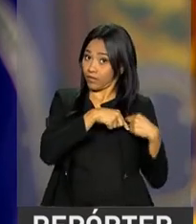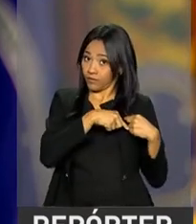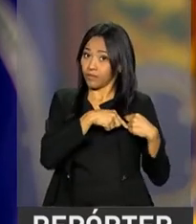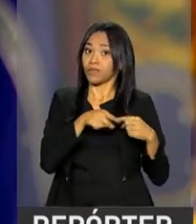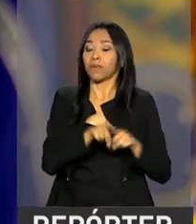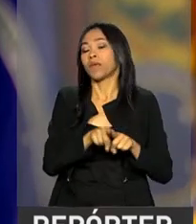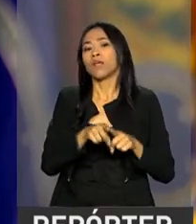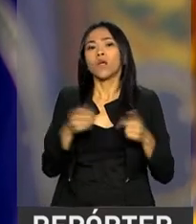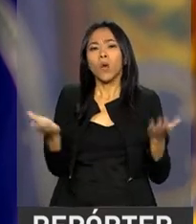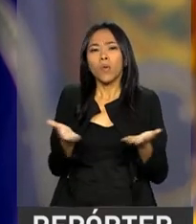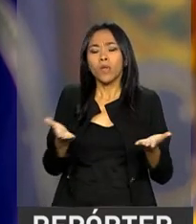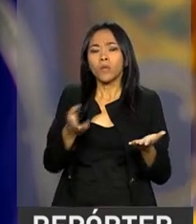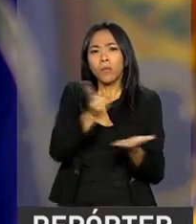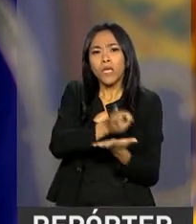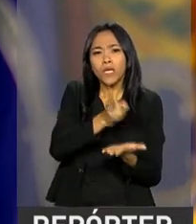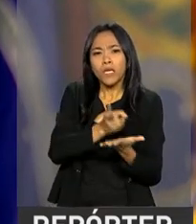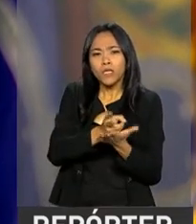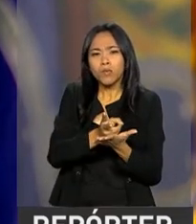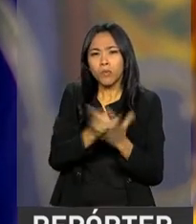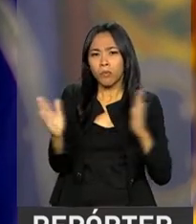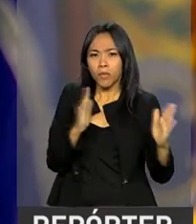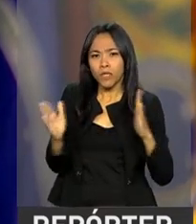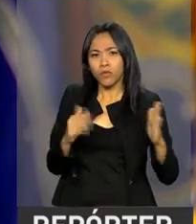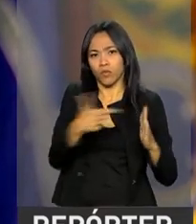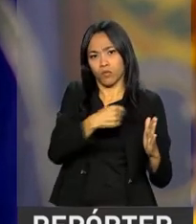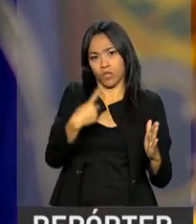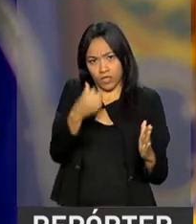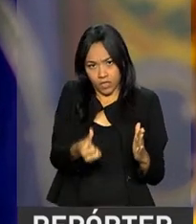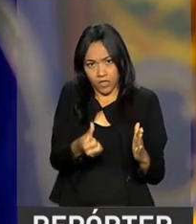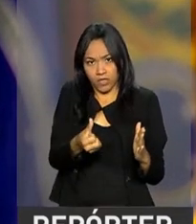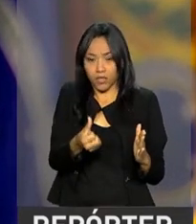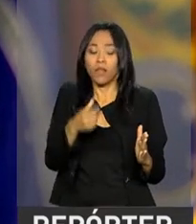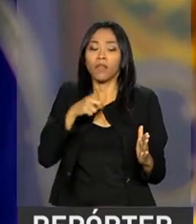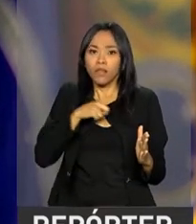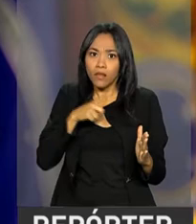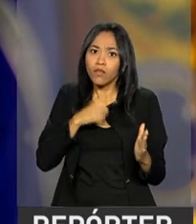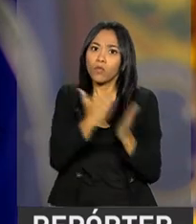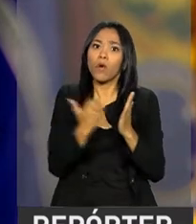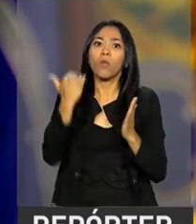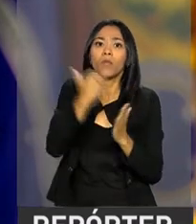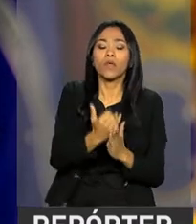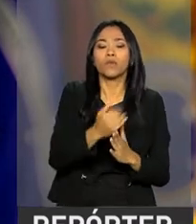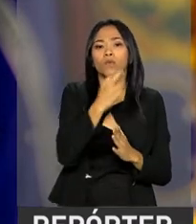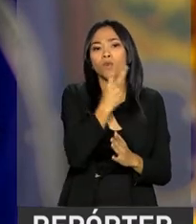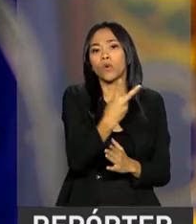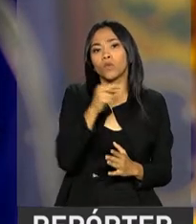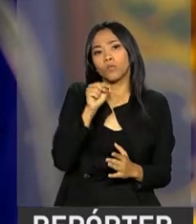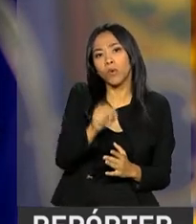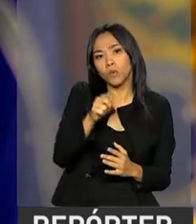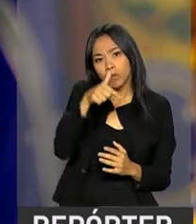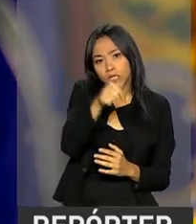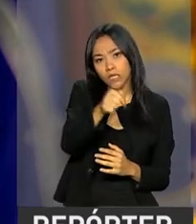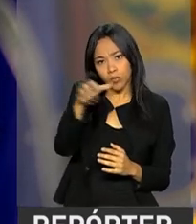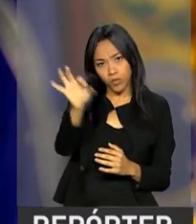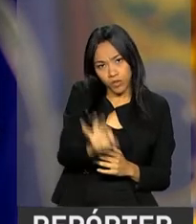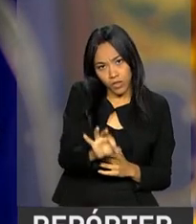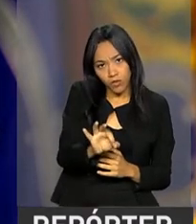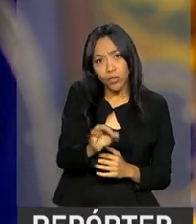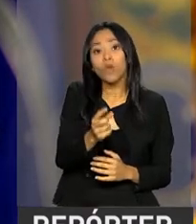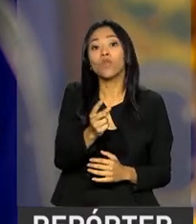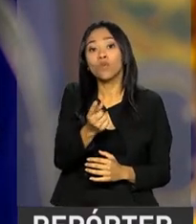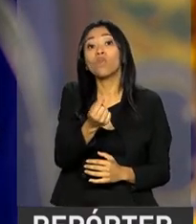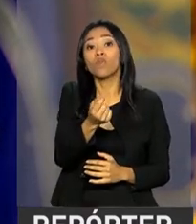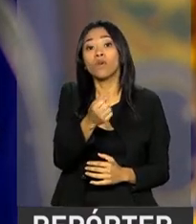com o mesmo período de 2010 16 houve aumento expressivo de 2.7 por cento do valor dos salários